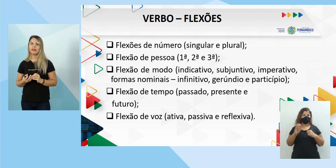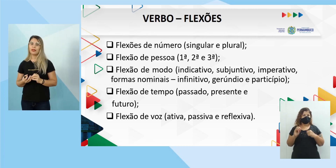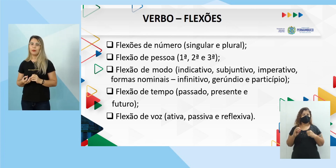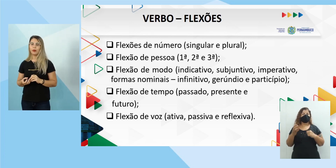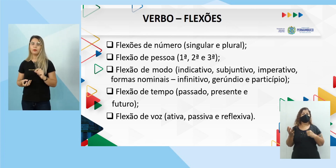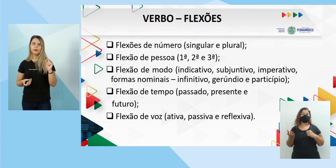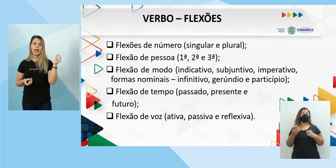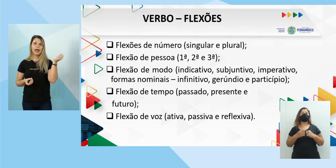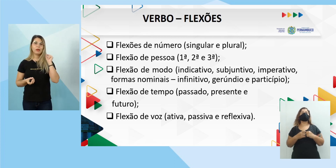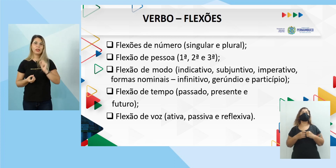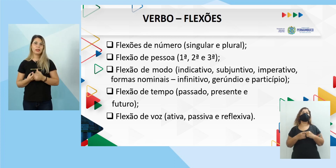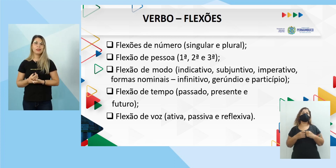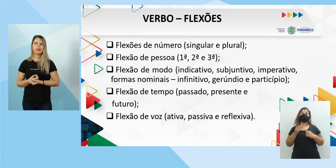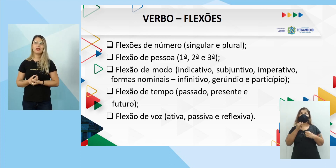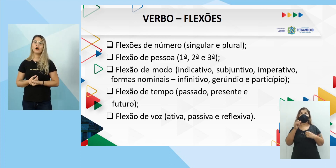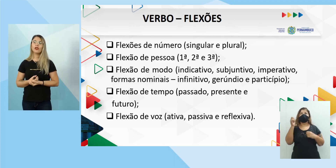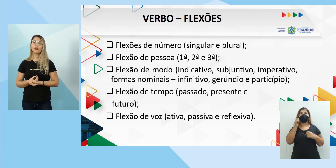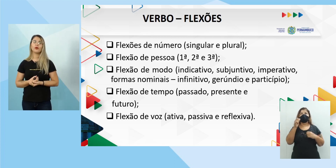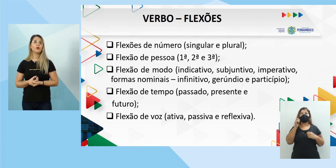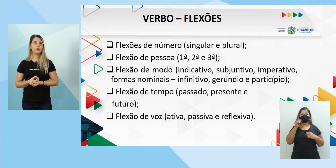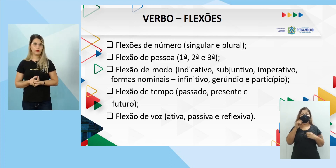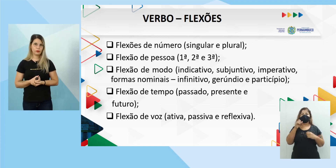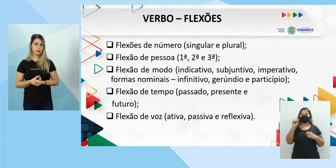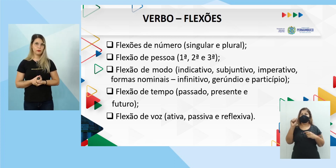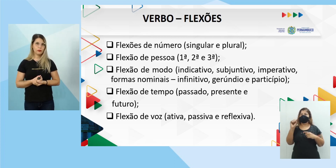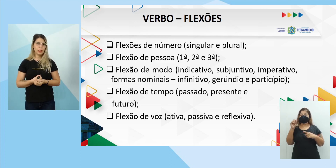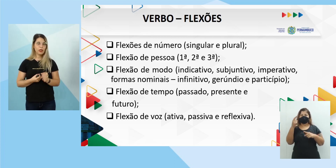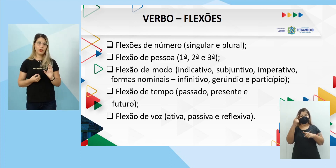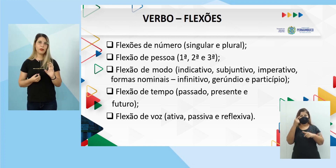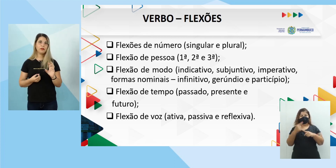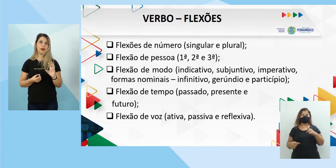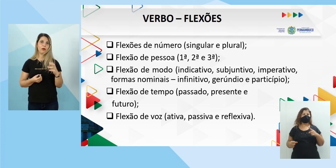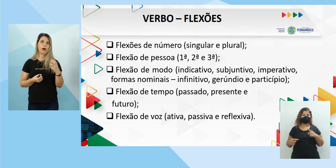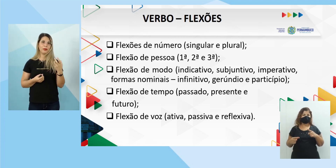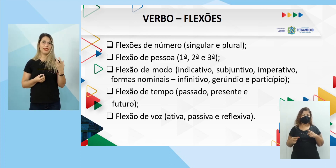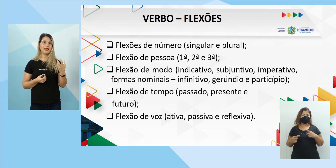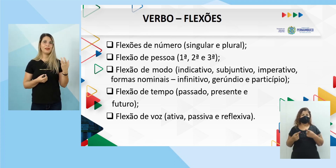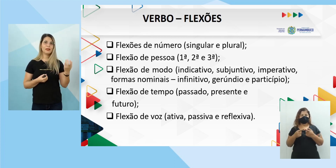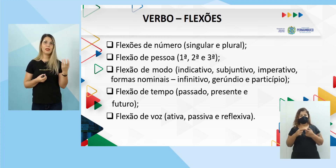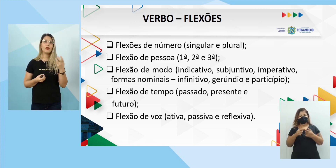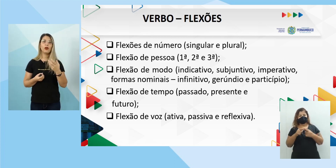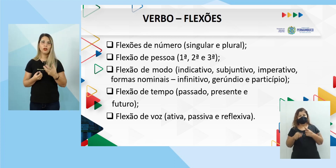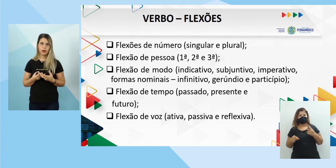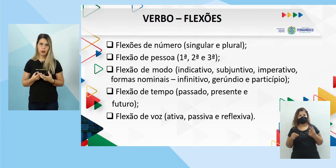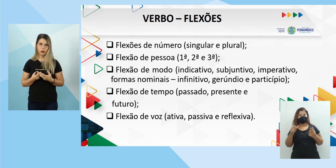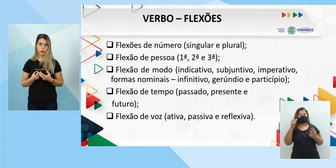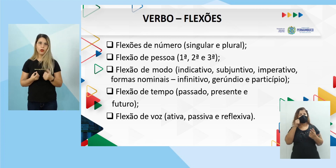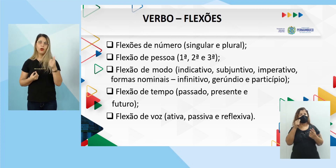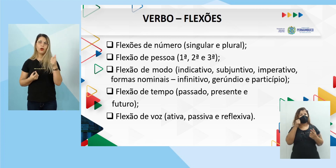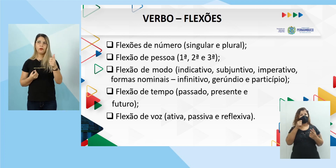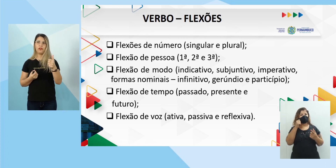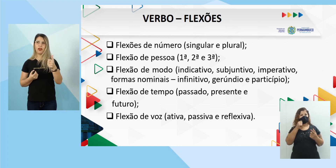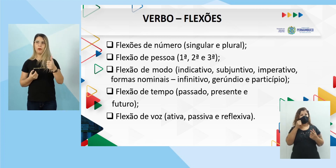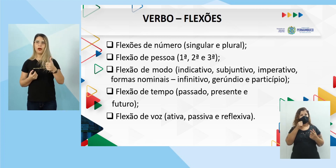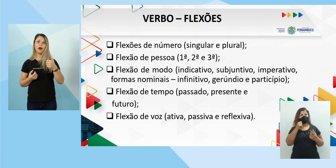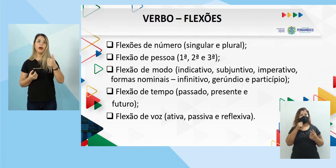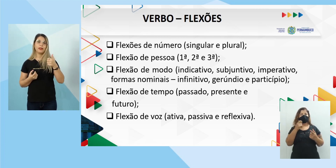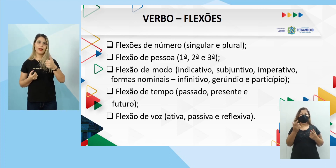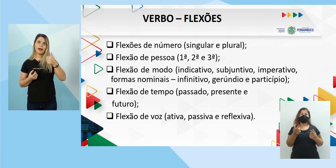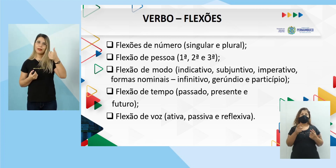por exemplo, a menina se cortou. Quando eu falo a menina se cortou, o